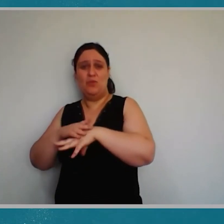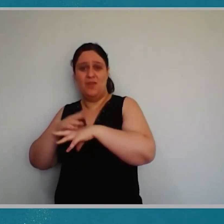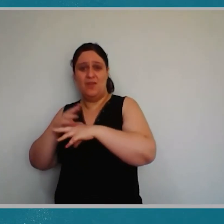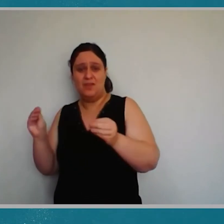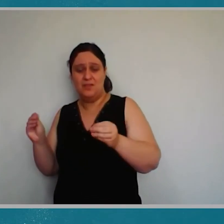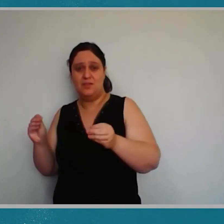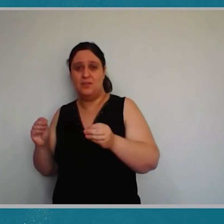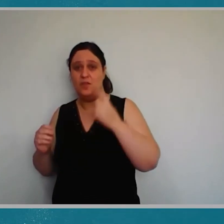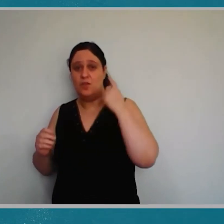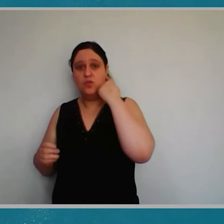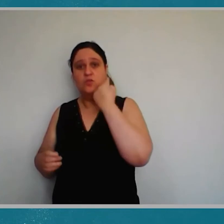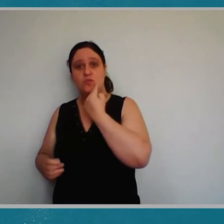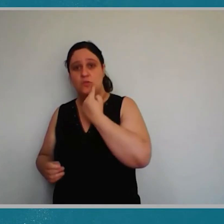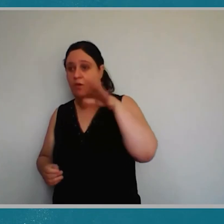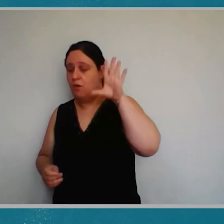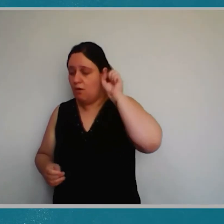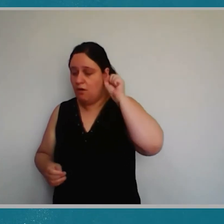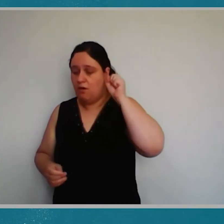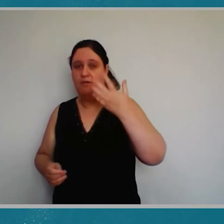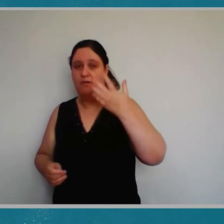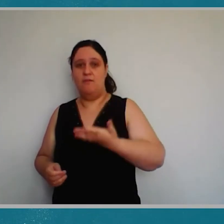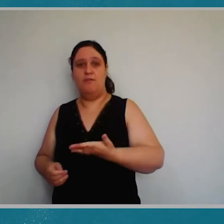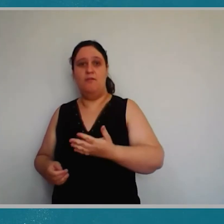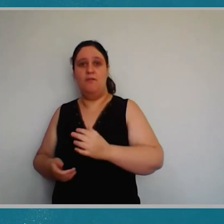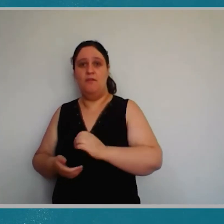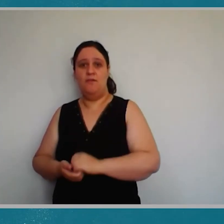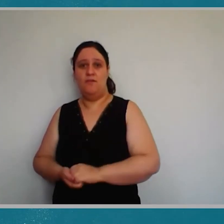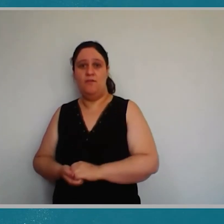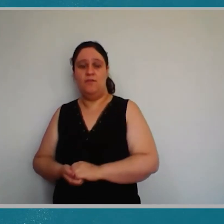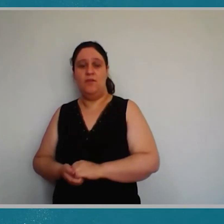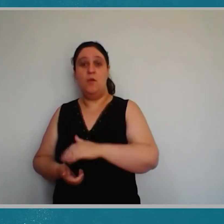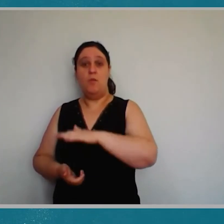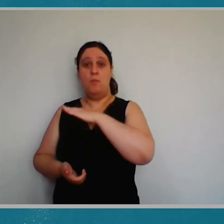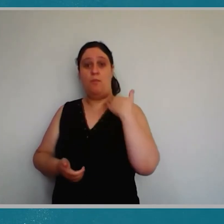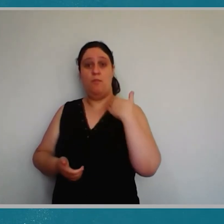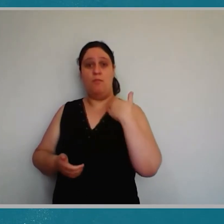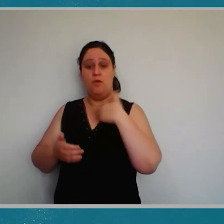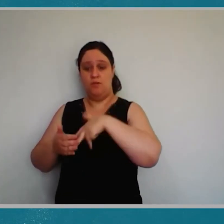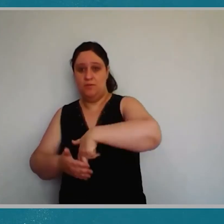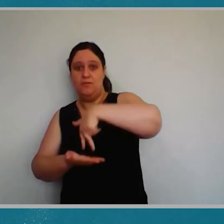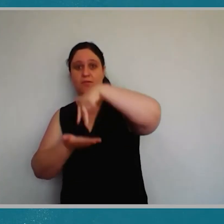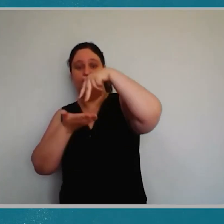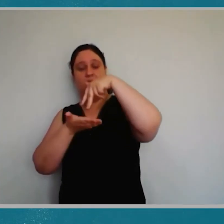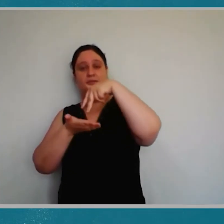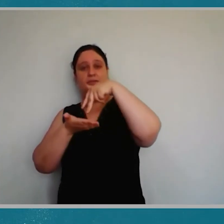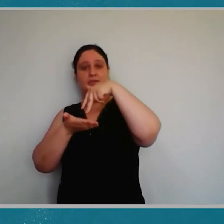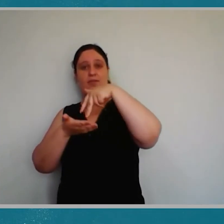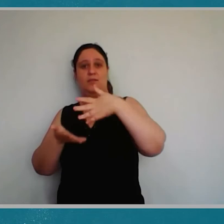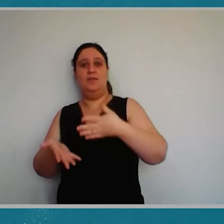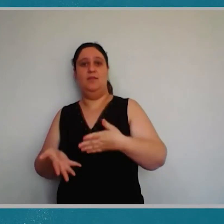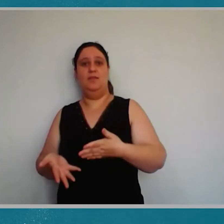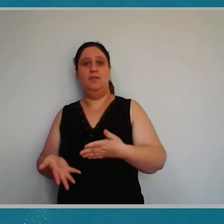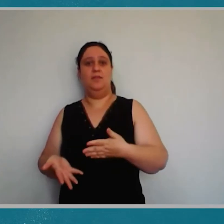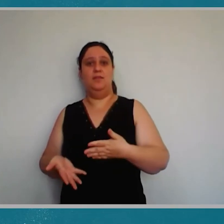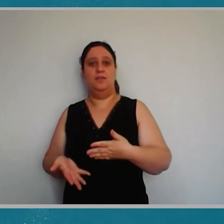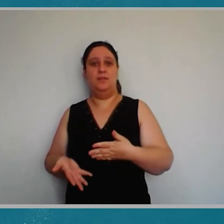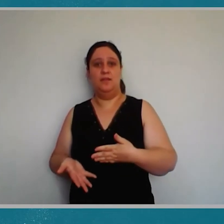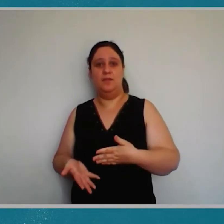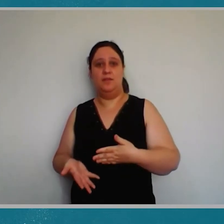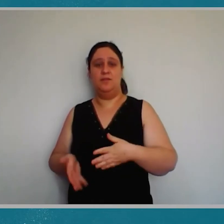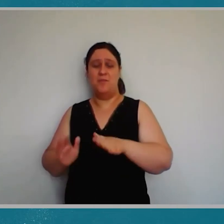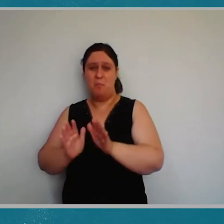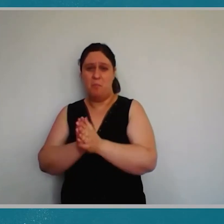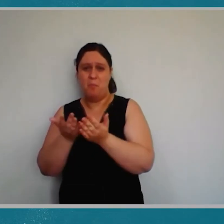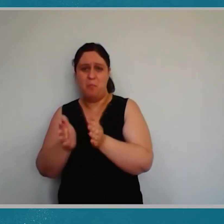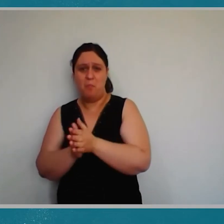surdos ouvem. Os mortos são ressuscitados. E aos pobres